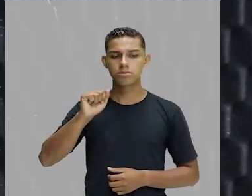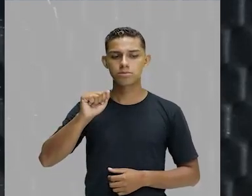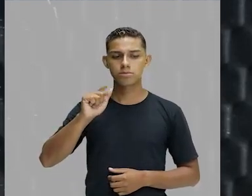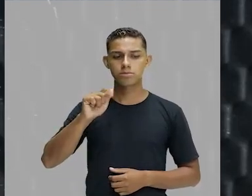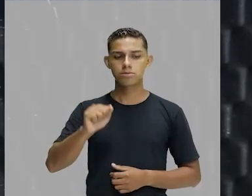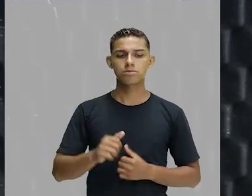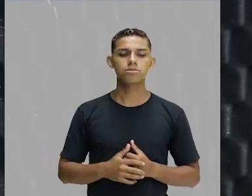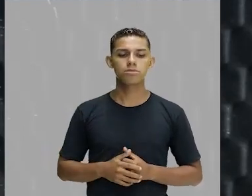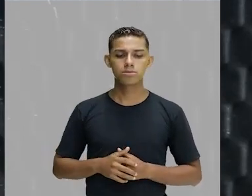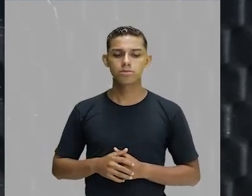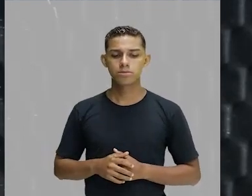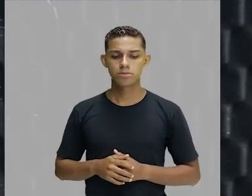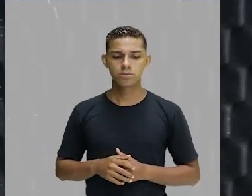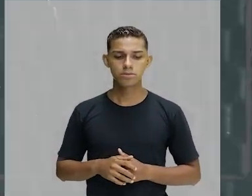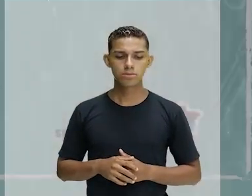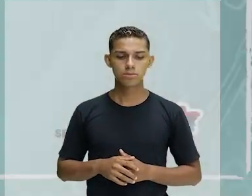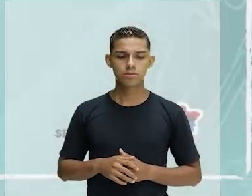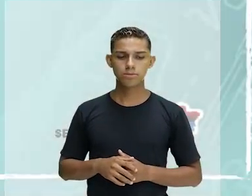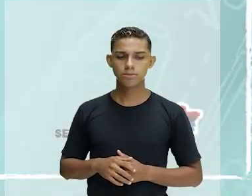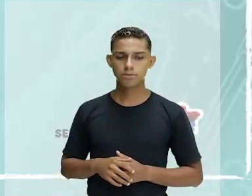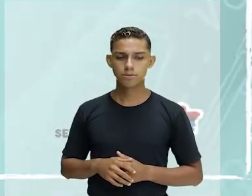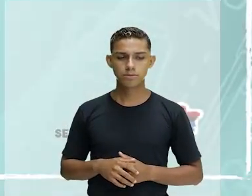Málaga.